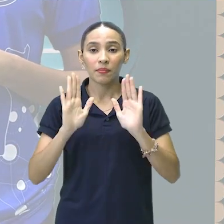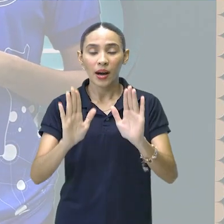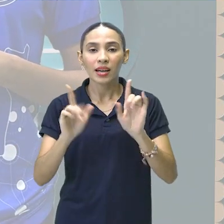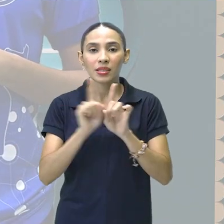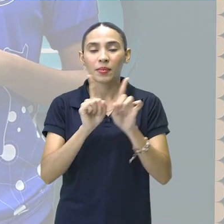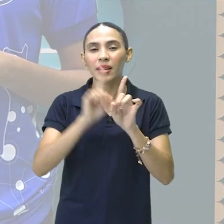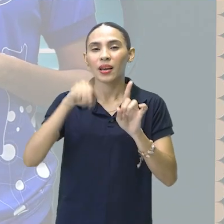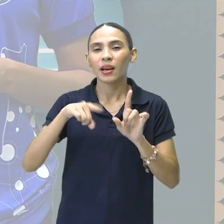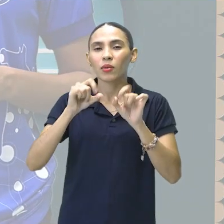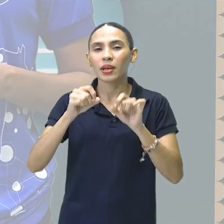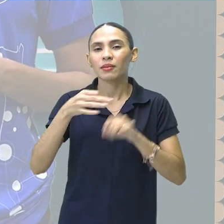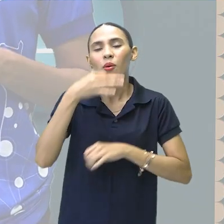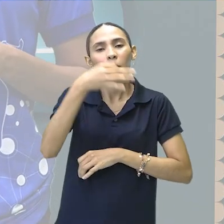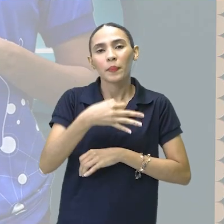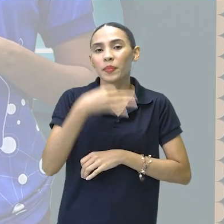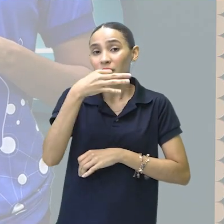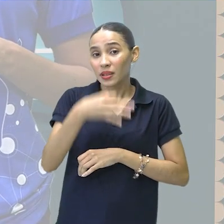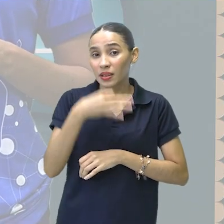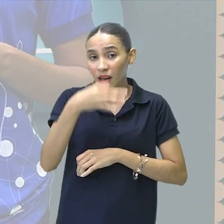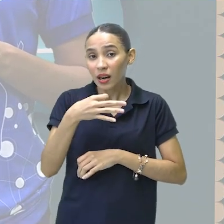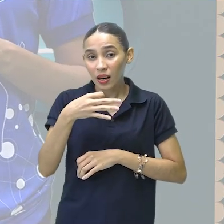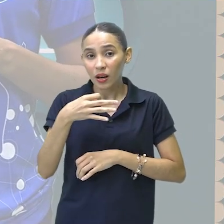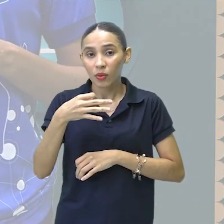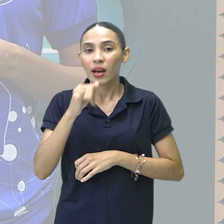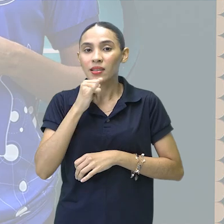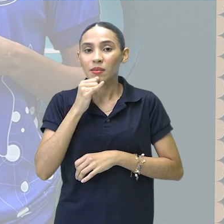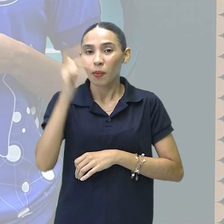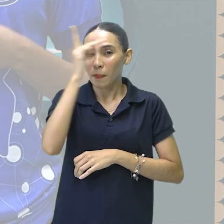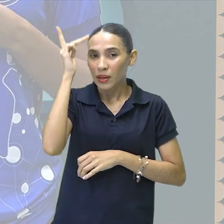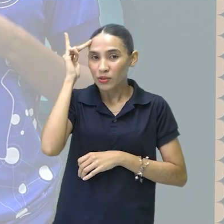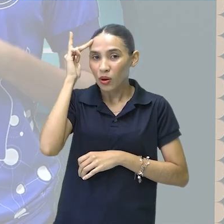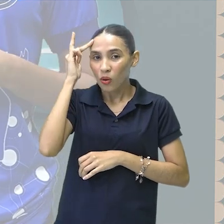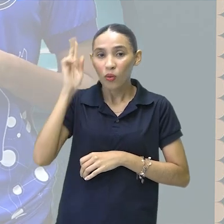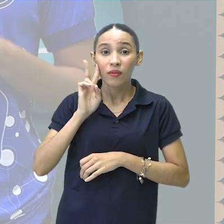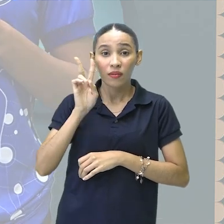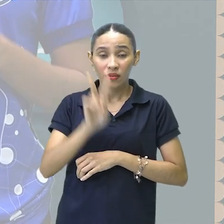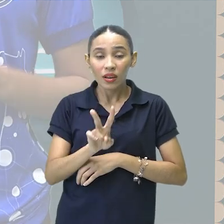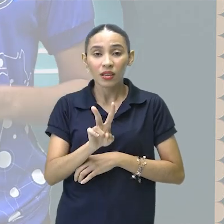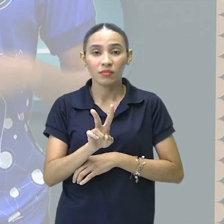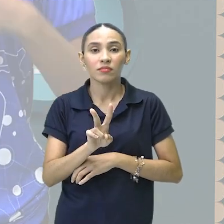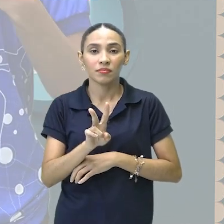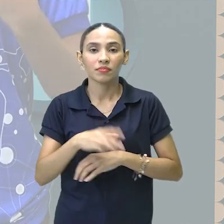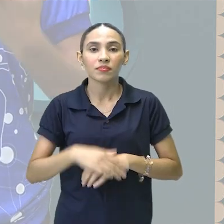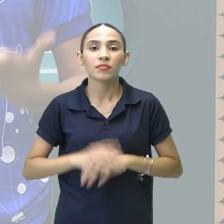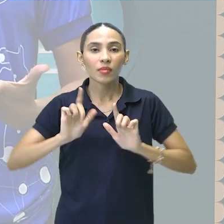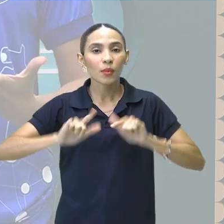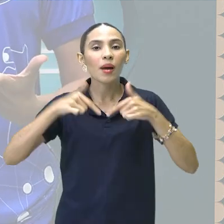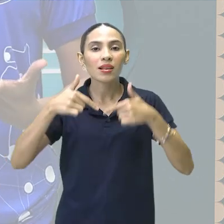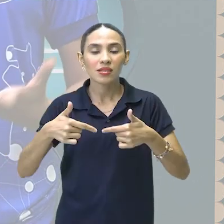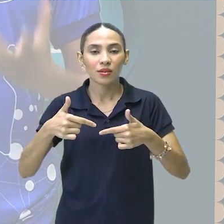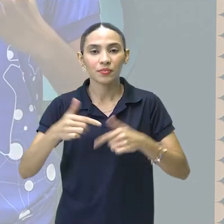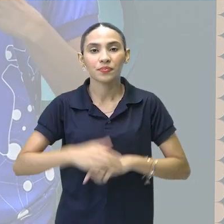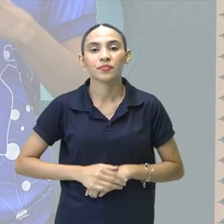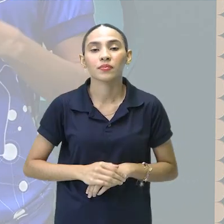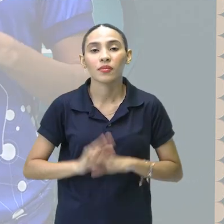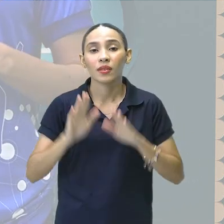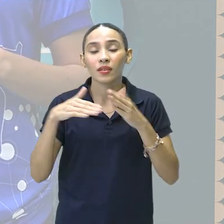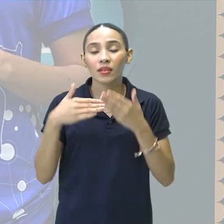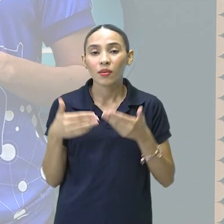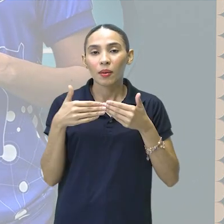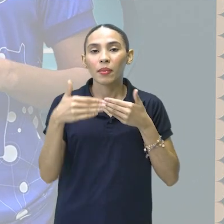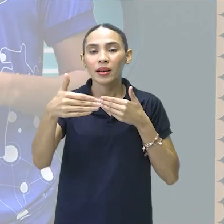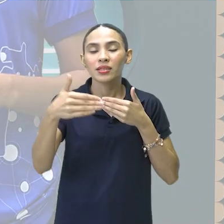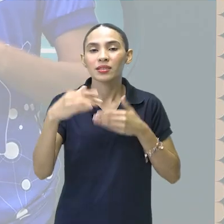é apenas a opinião do interpretante, de quem enxerga aquele fenômeno. E a partir